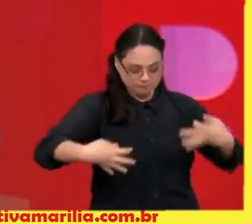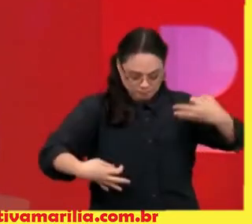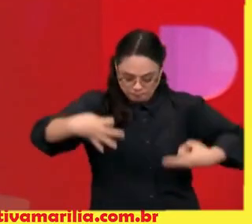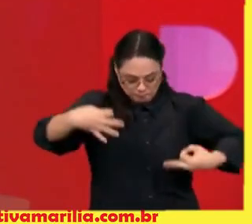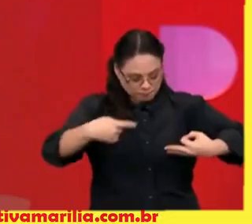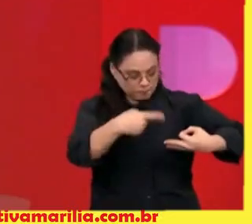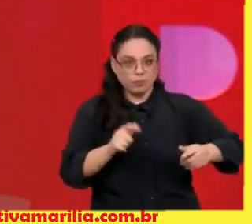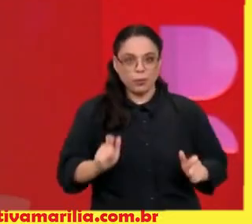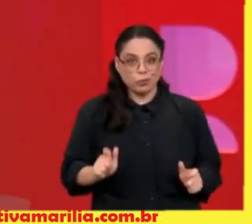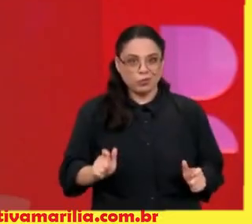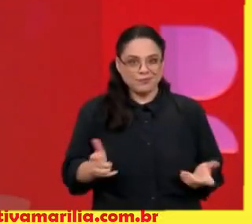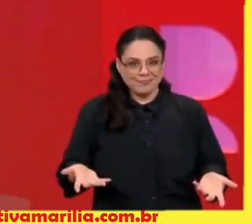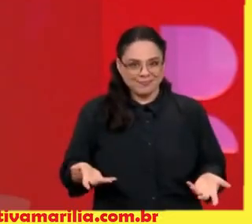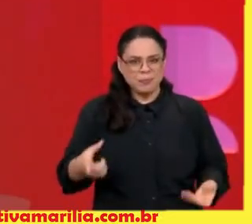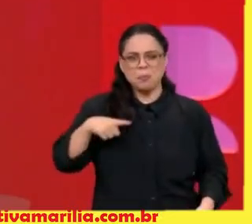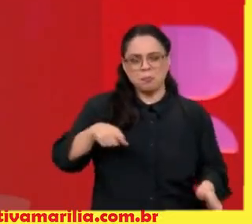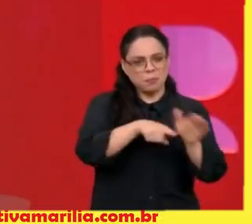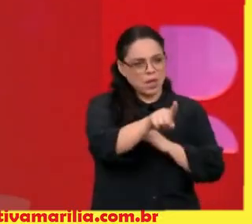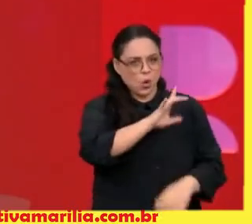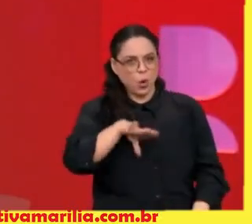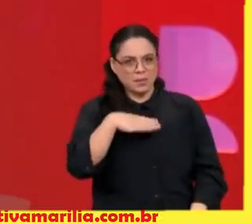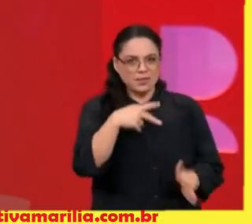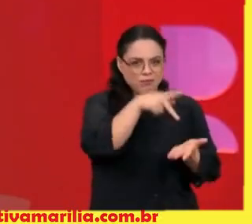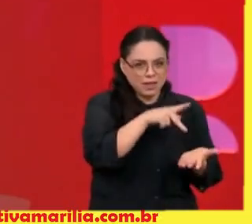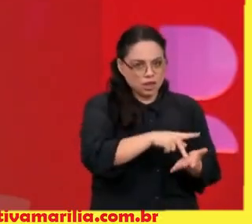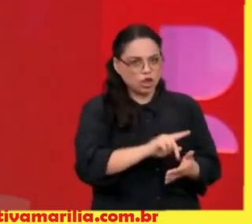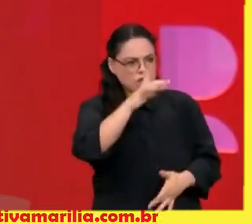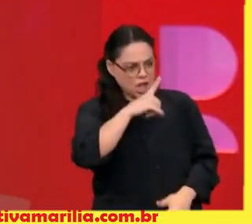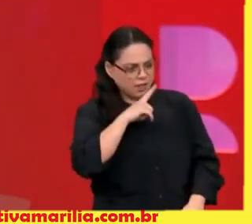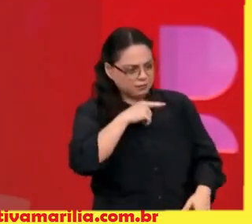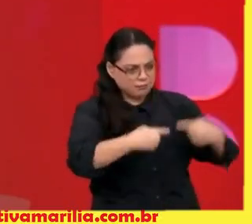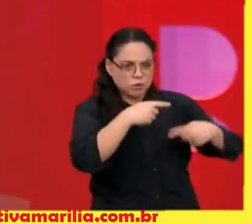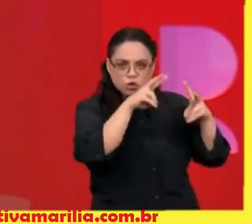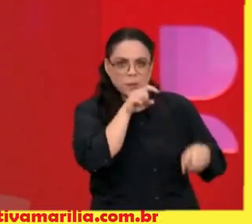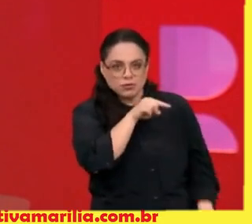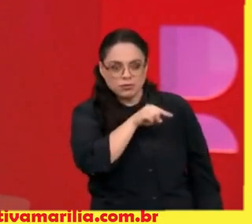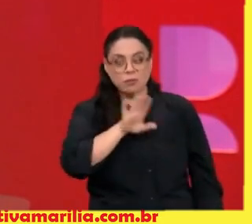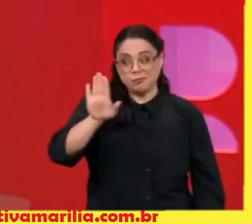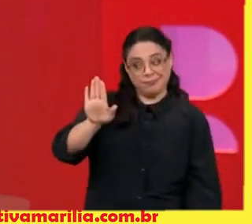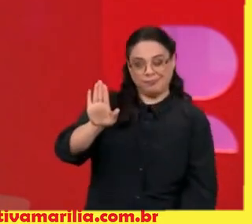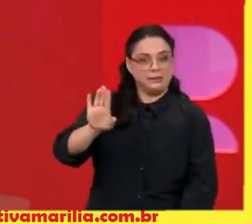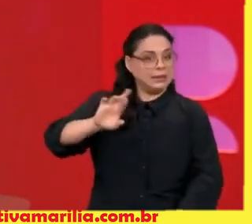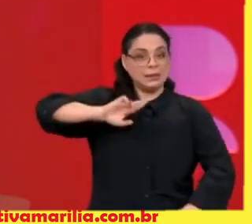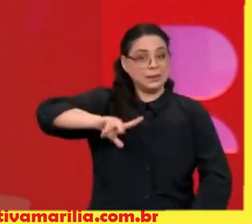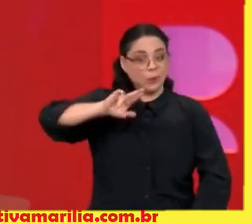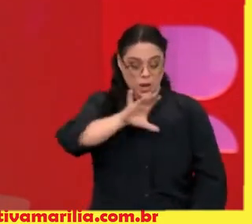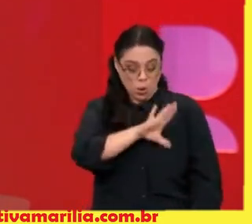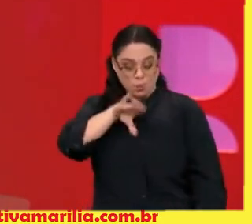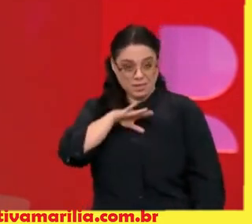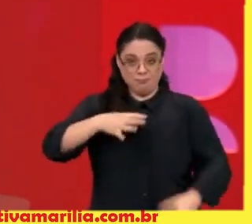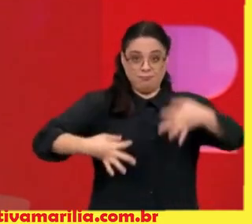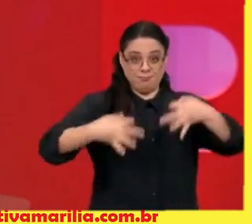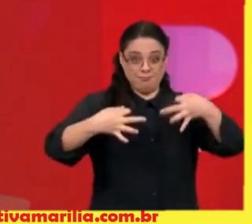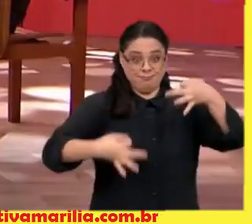Essas conversas aconteciam na época? Não, porque a Comissão da Verdade não era uma Comissão da Verdade e da Justiça. Ela foi criada para levantar informações, mas ela não